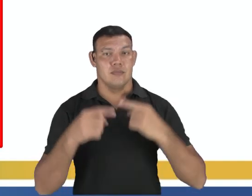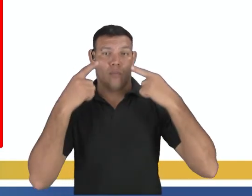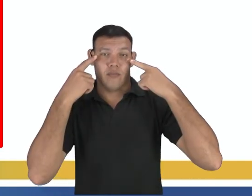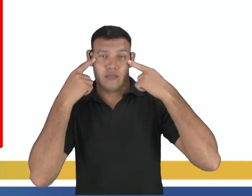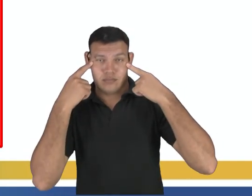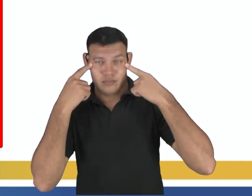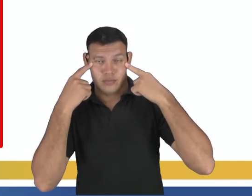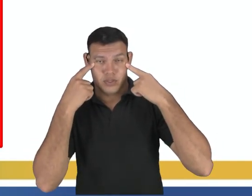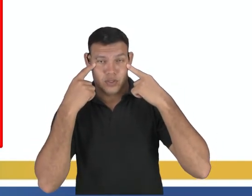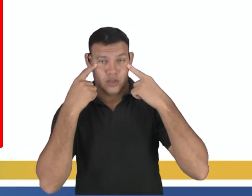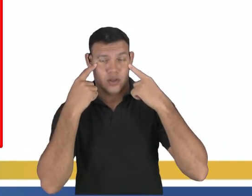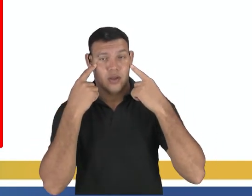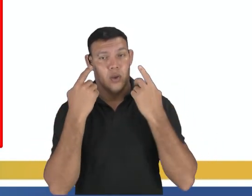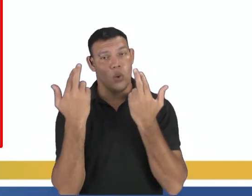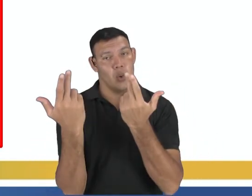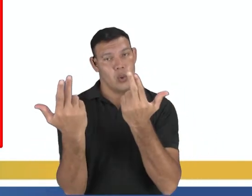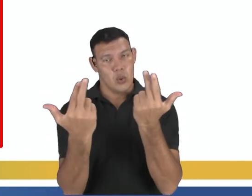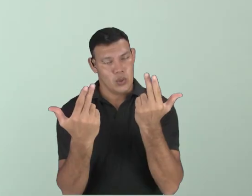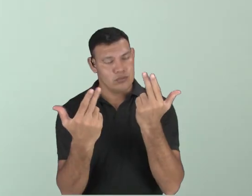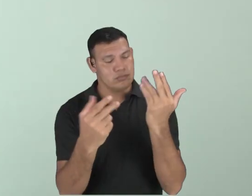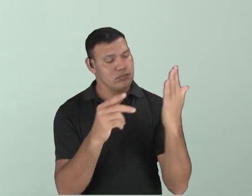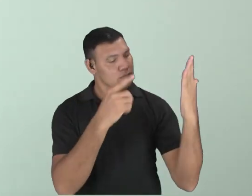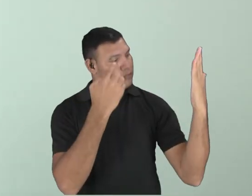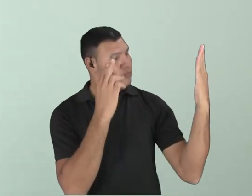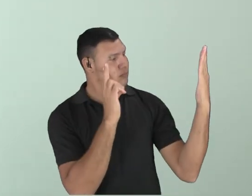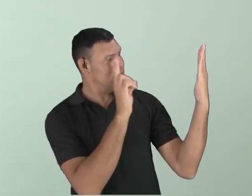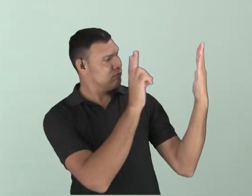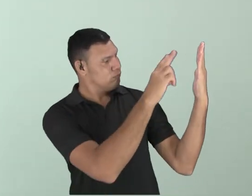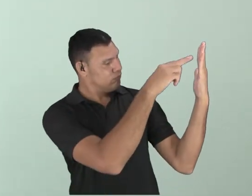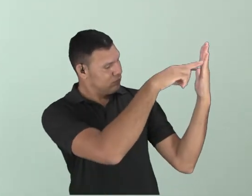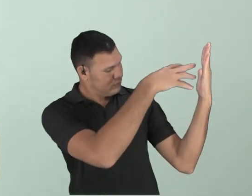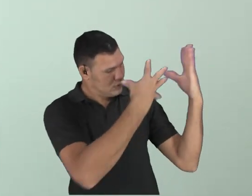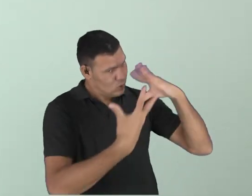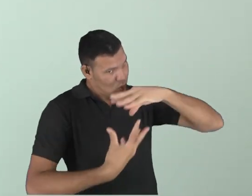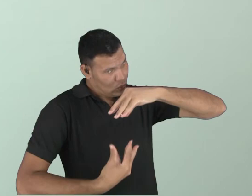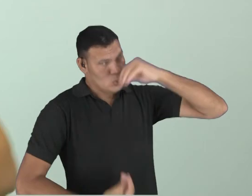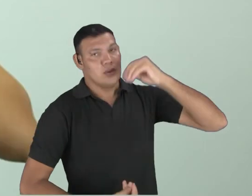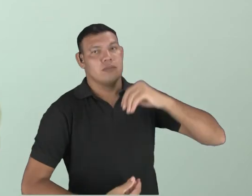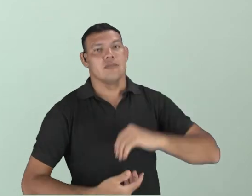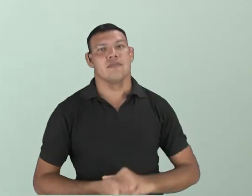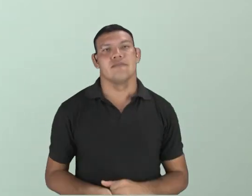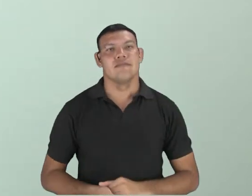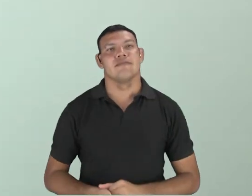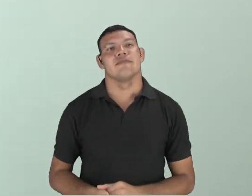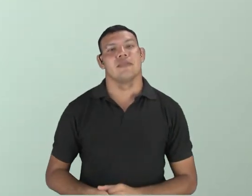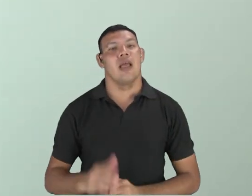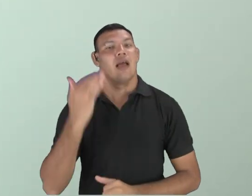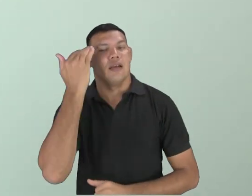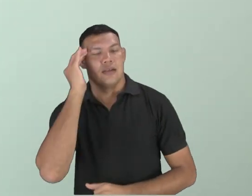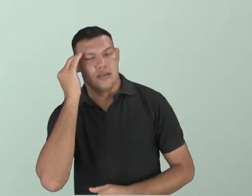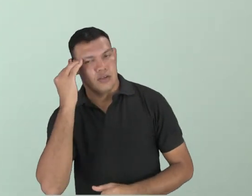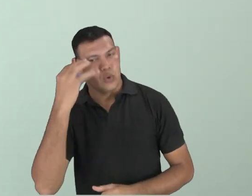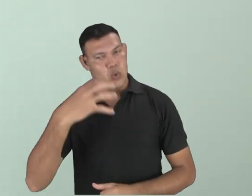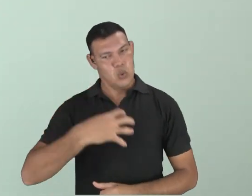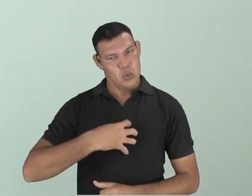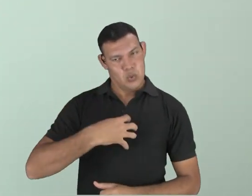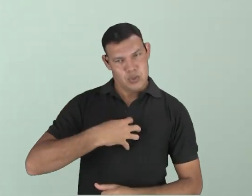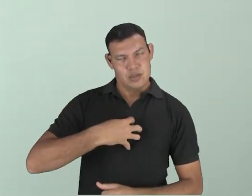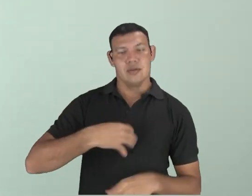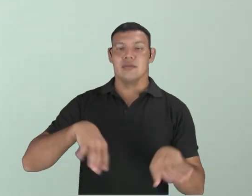os olhos são o espelho da alma. Aí você conseguiria entender o significado, o sentido,